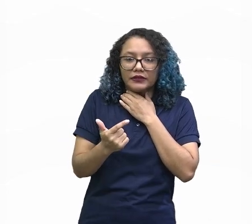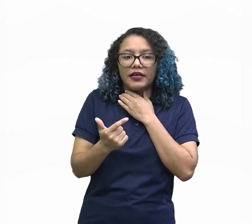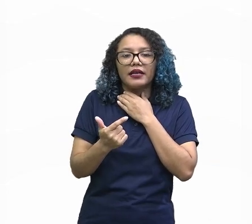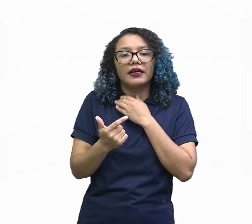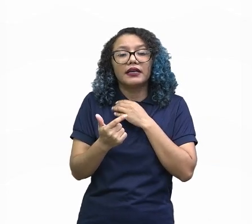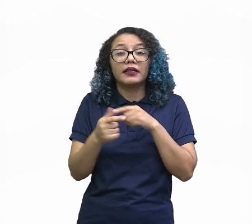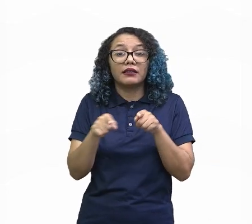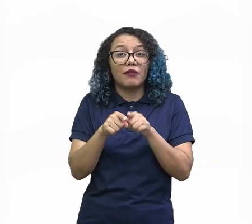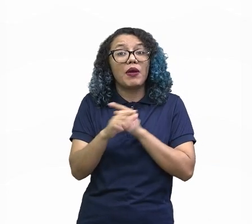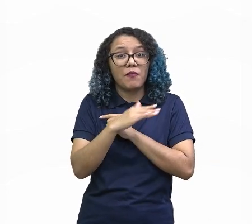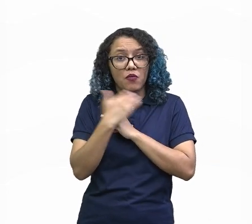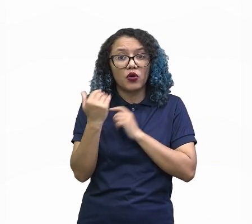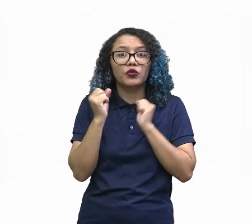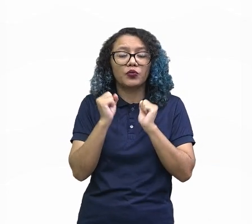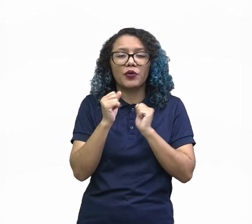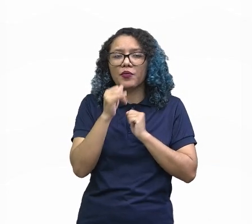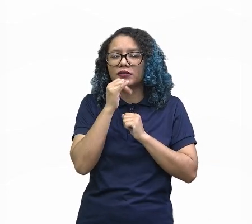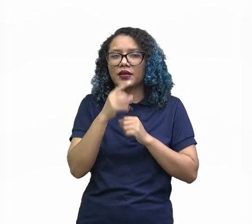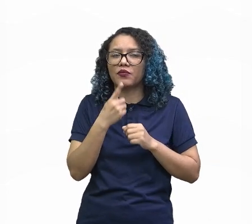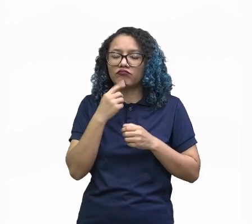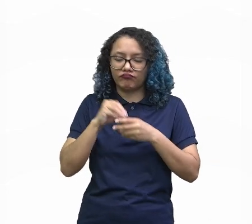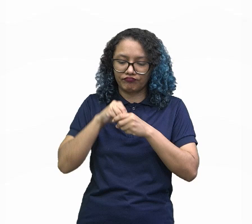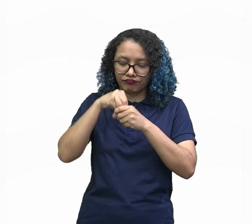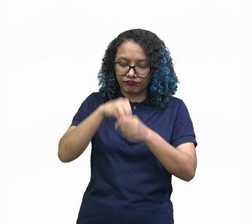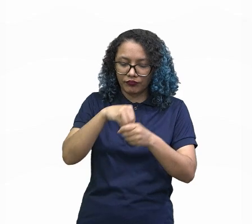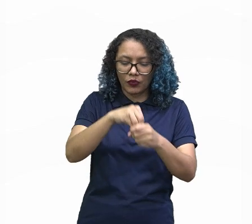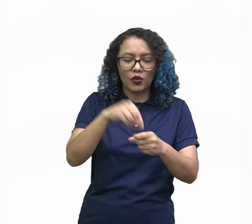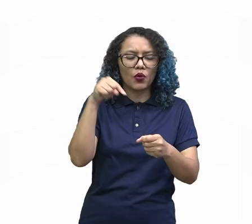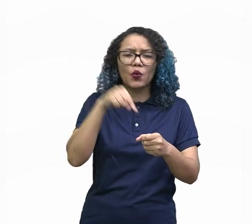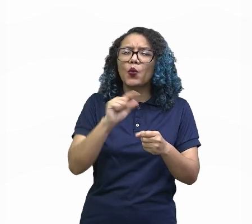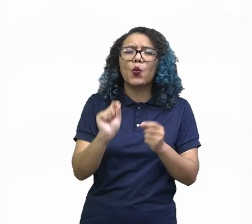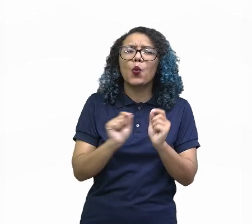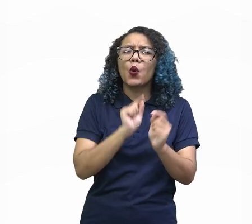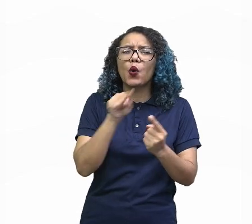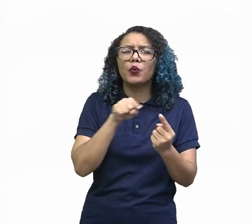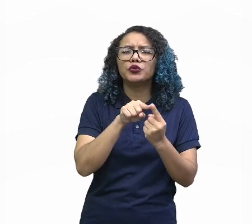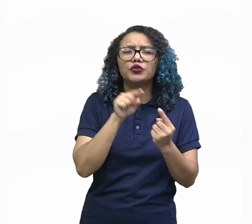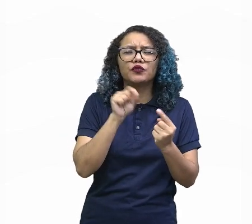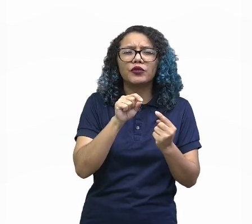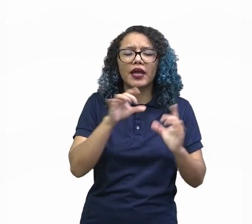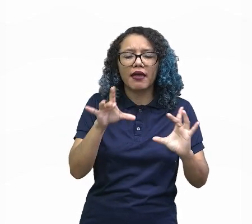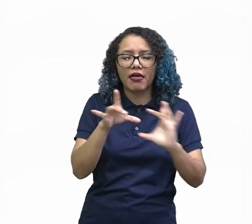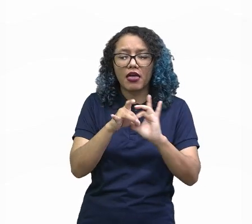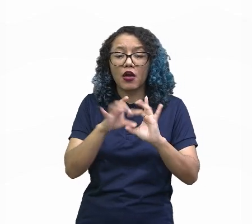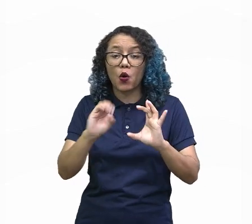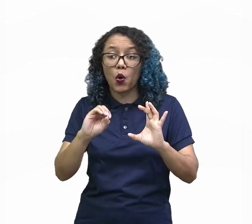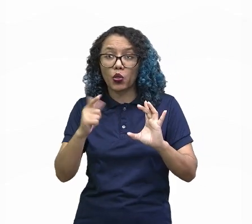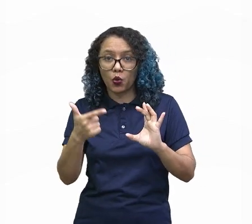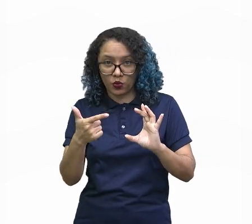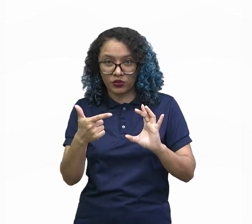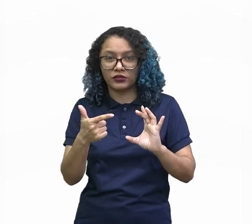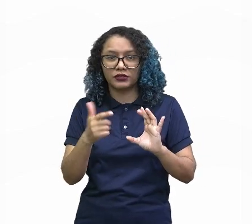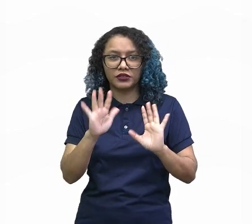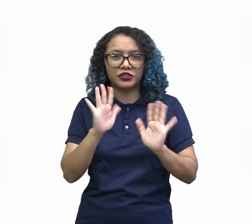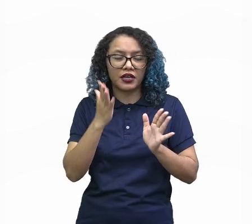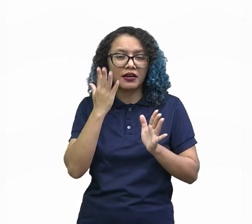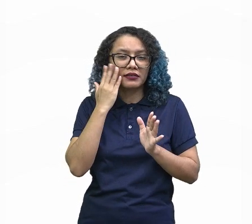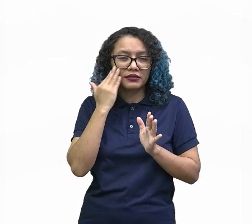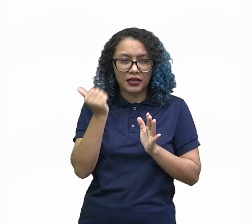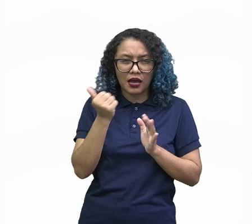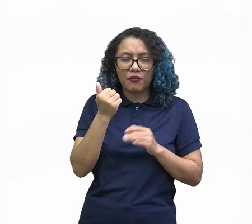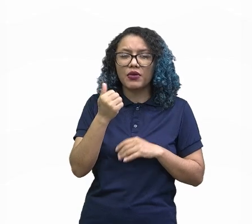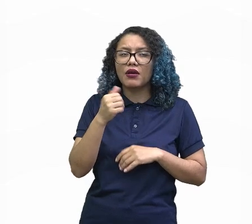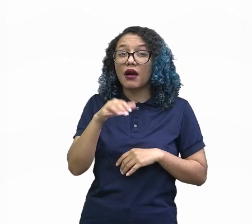presente no nosso sangue, né? E a função dela é se unir ao oxigênio. Como a gente já sabe, a gente inspira o